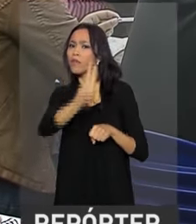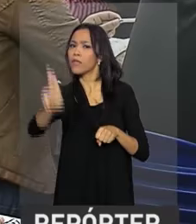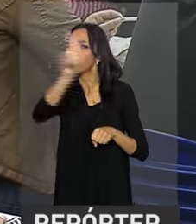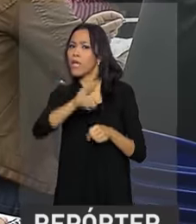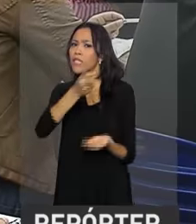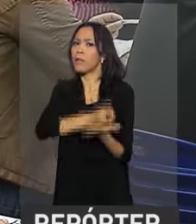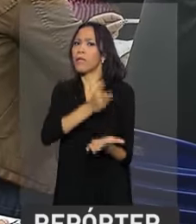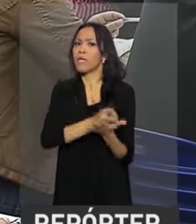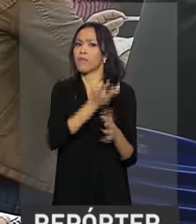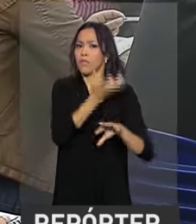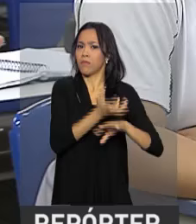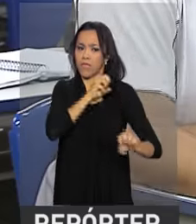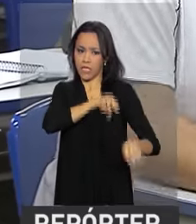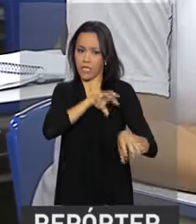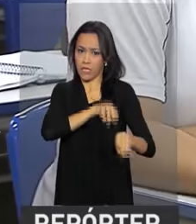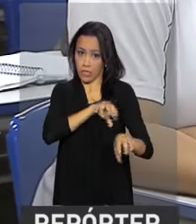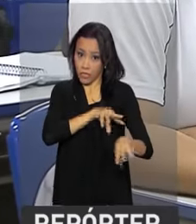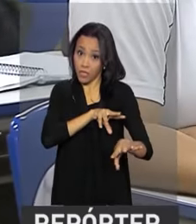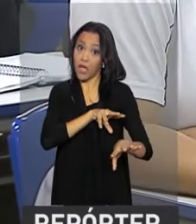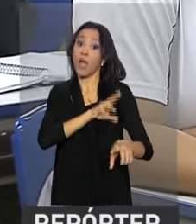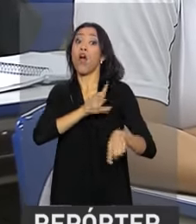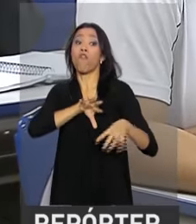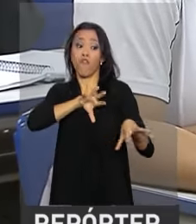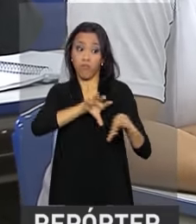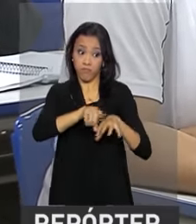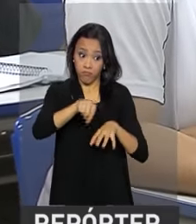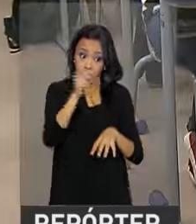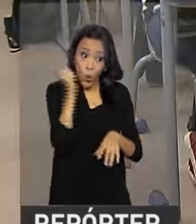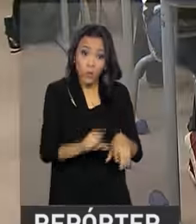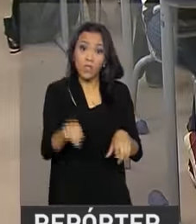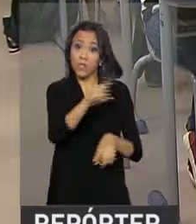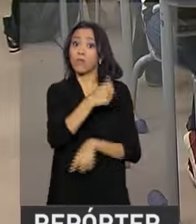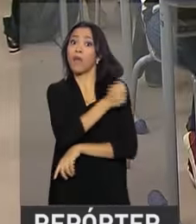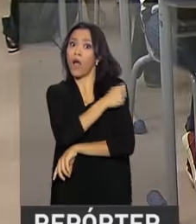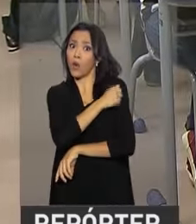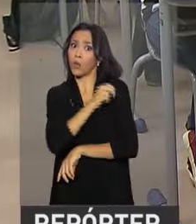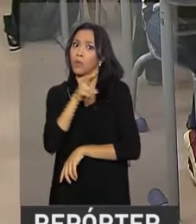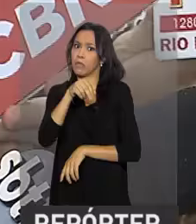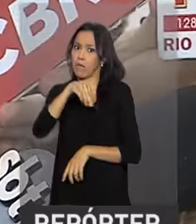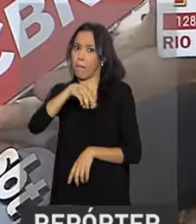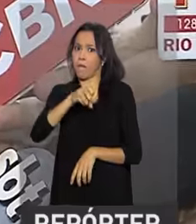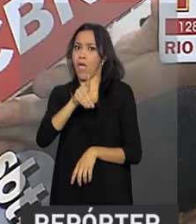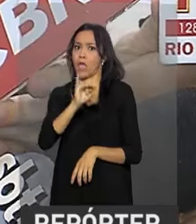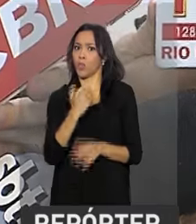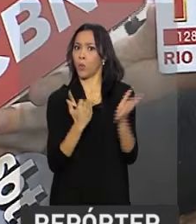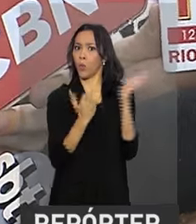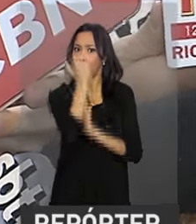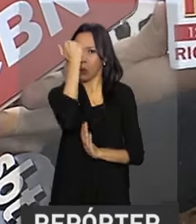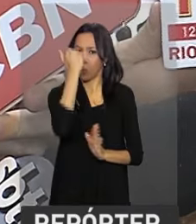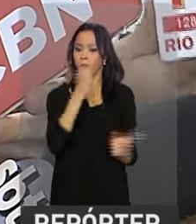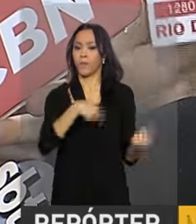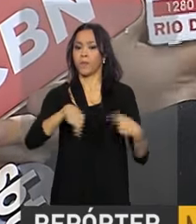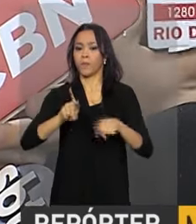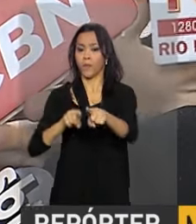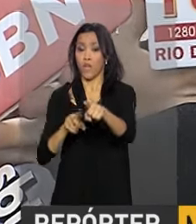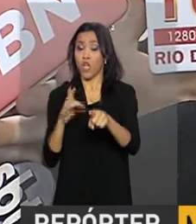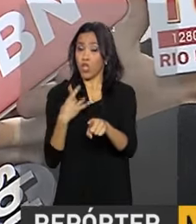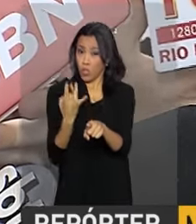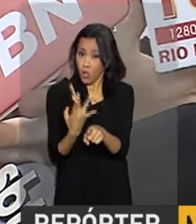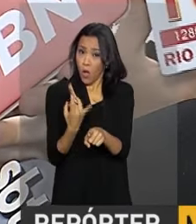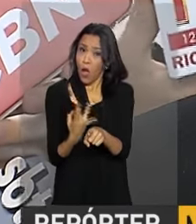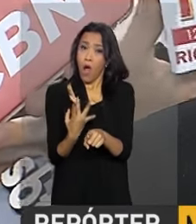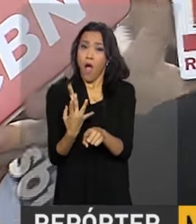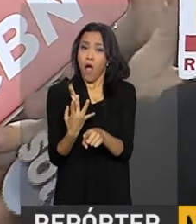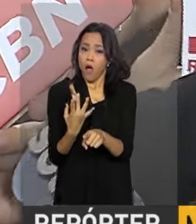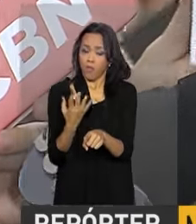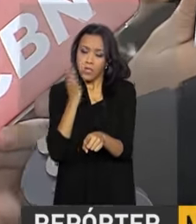na mesma matéria que dão aula, formaram alunos que alcançaram médias maiores. O resultado do desempenho sozinho,